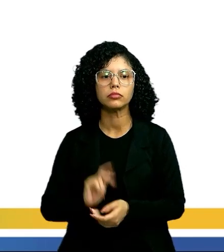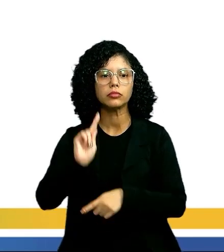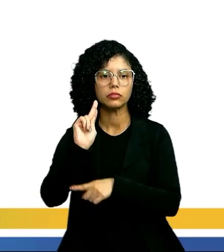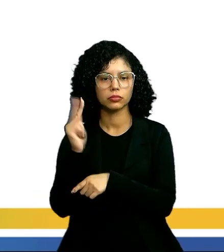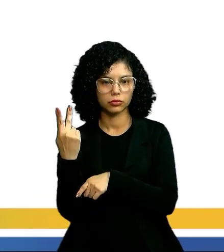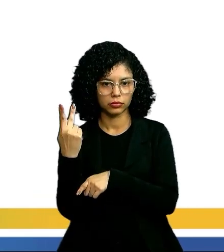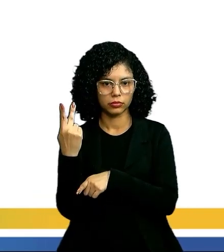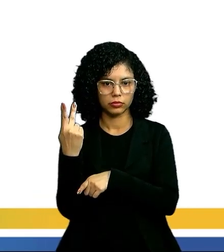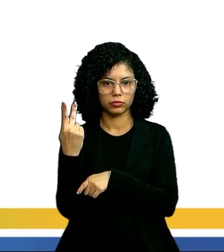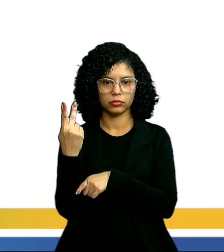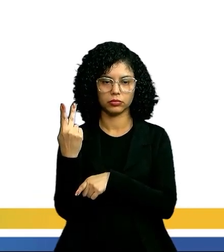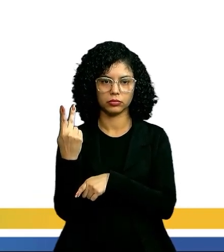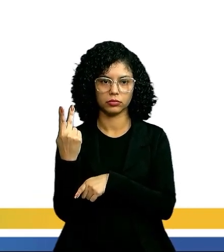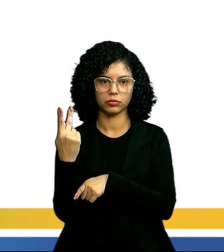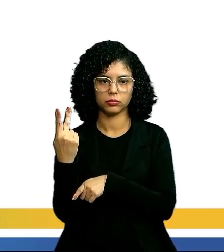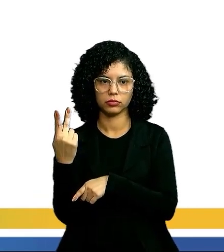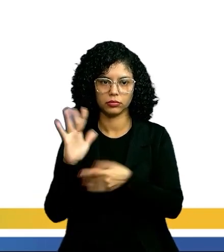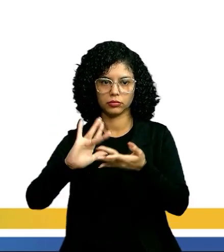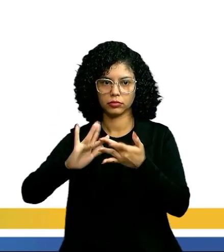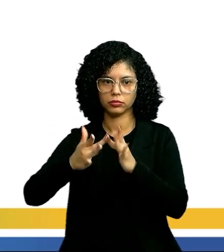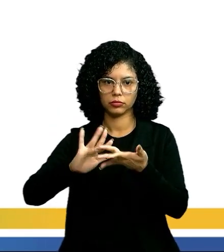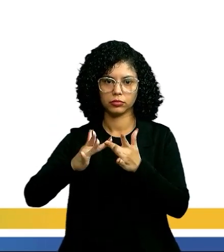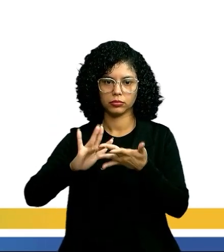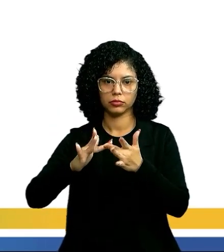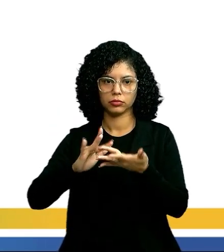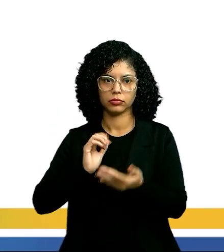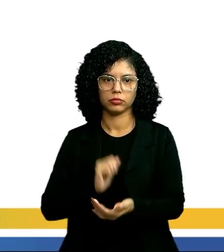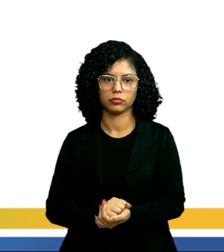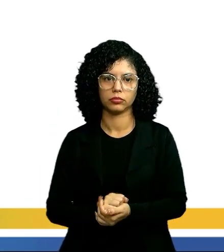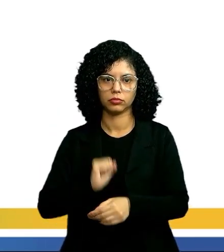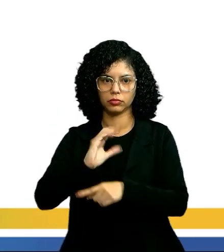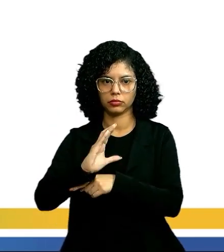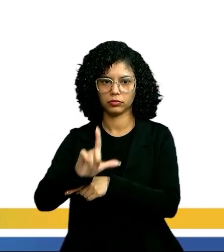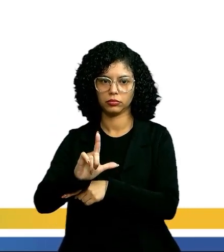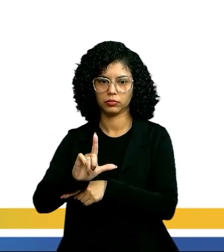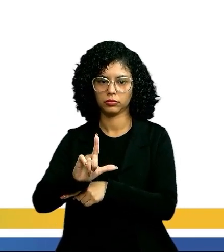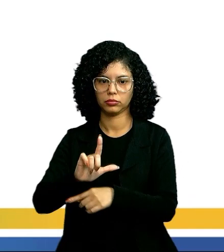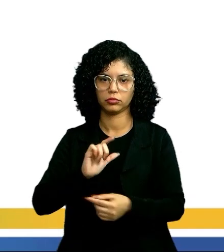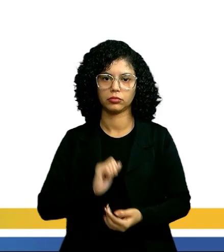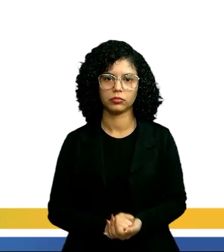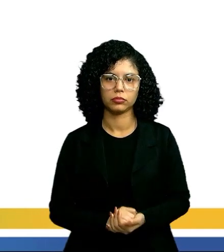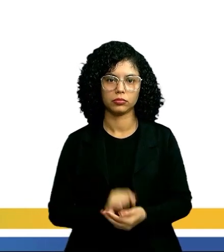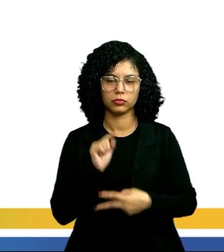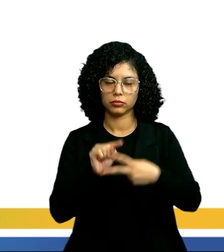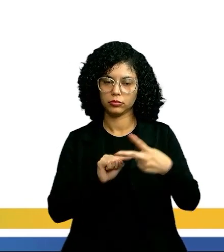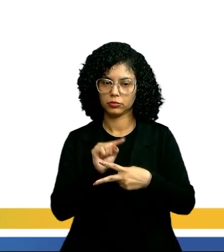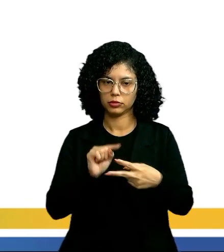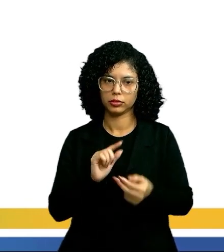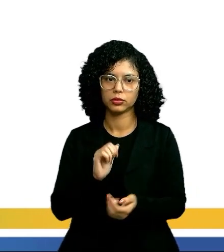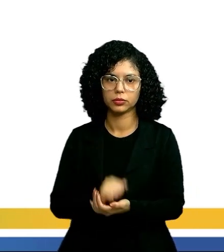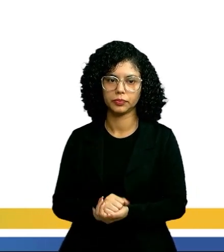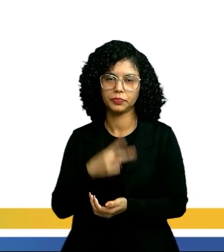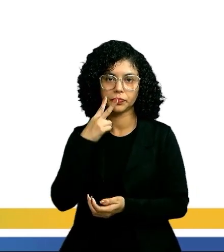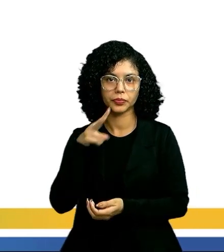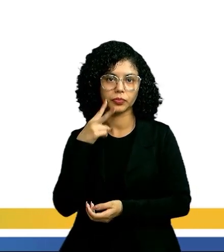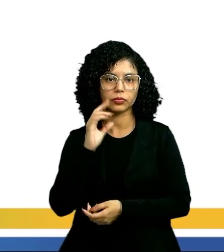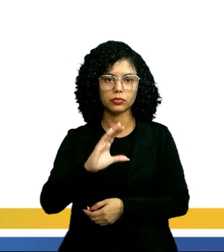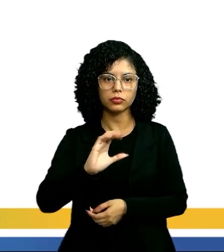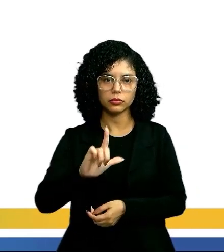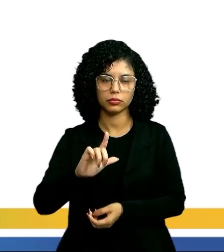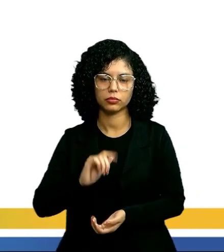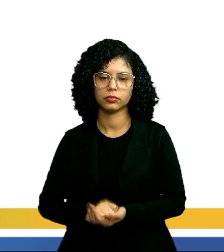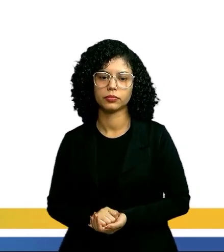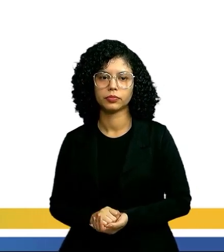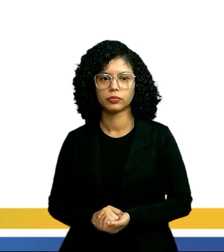meio. Ele vai entrar em contato com o cloro molecular, esses 2 átomos de cloro que vocês estão vendo aí,